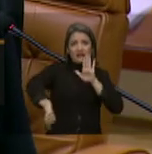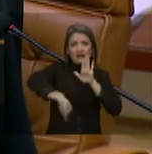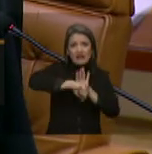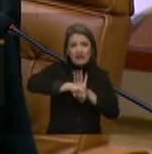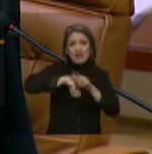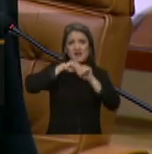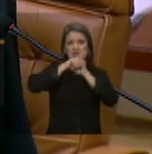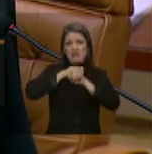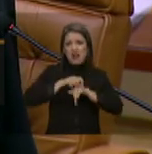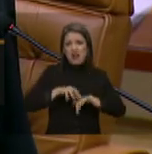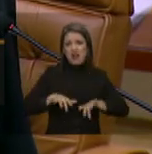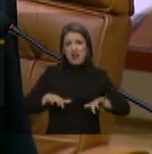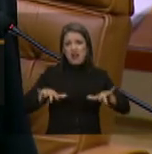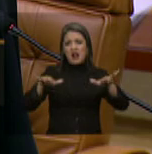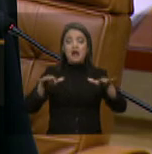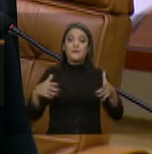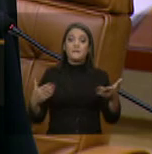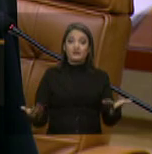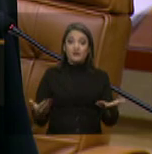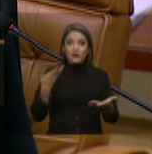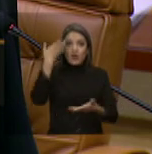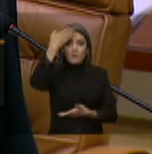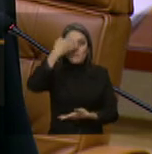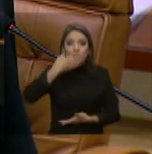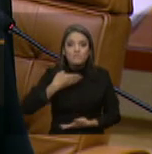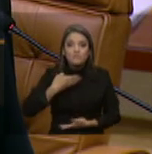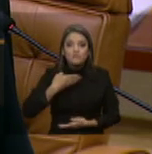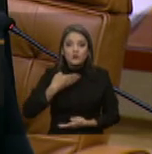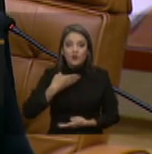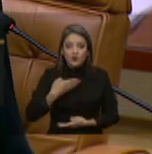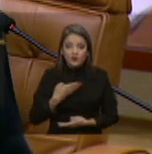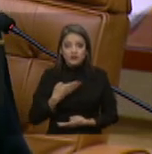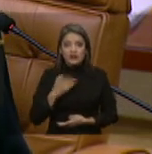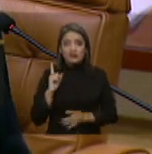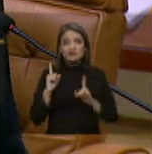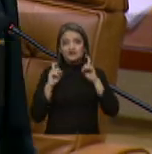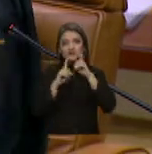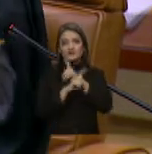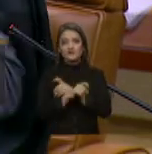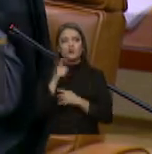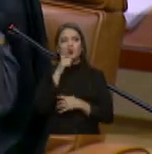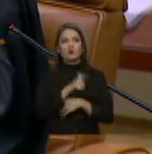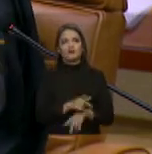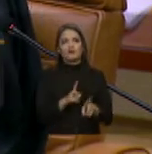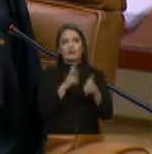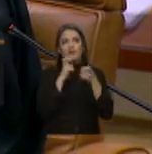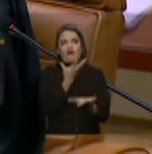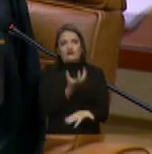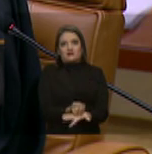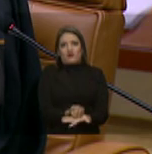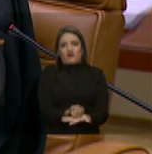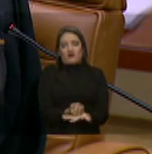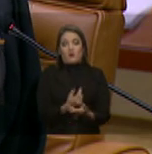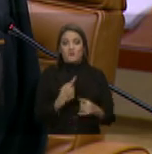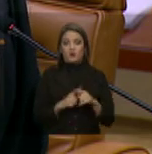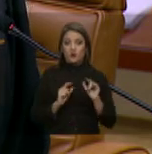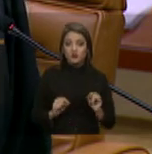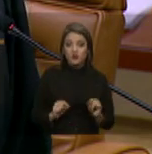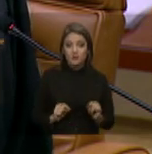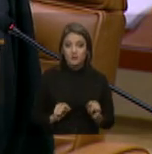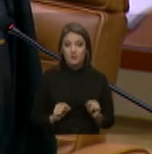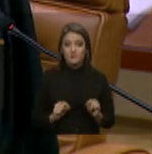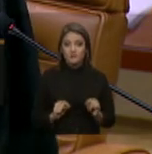e a produção dessa prova é totalmente difícil porque se você não